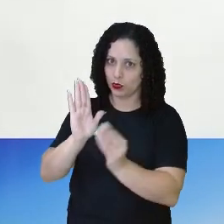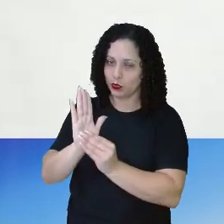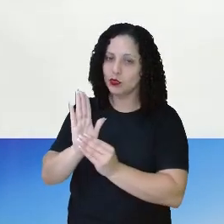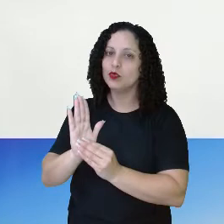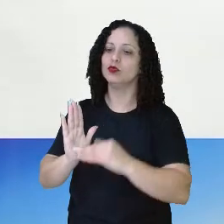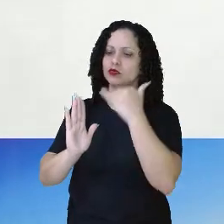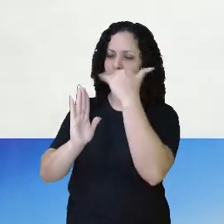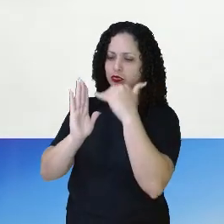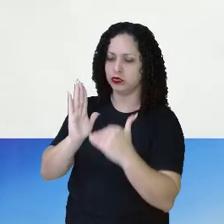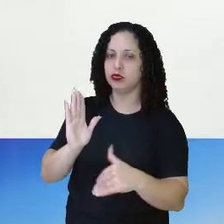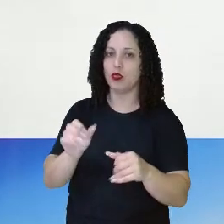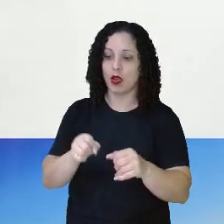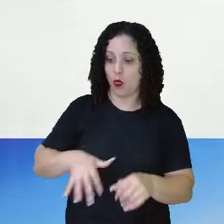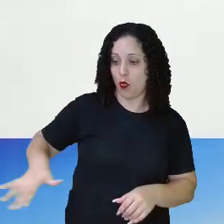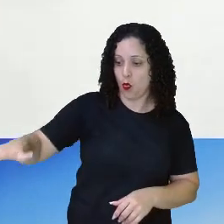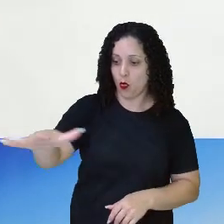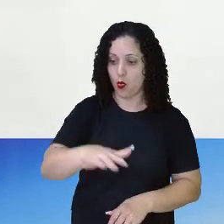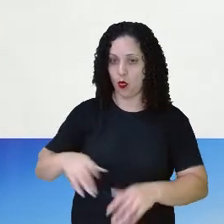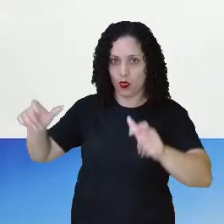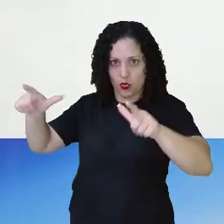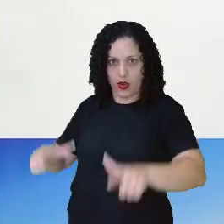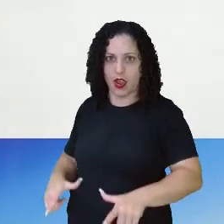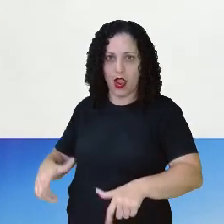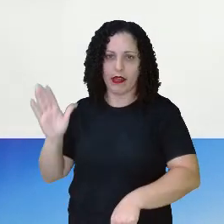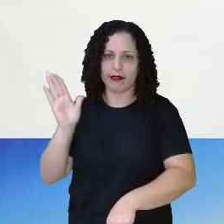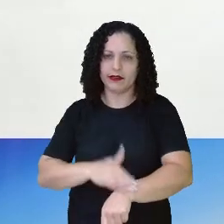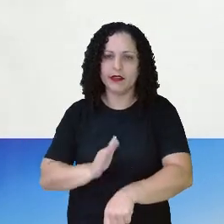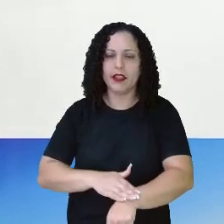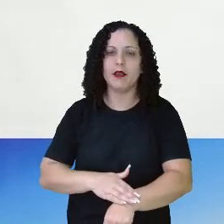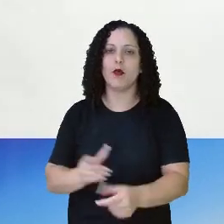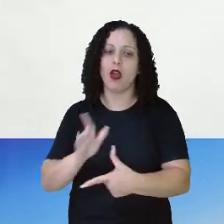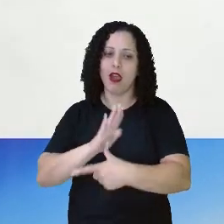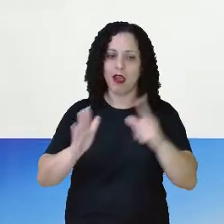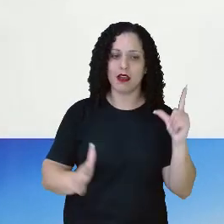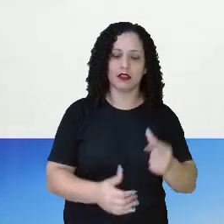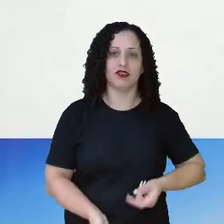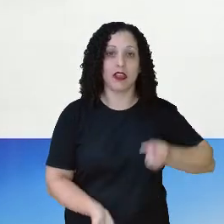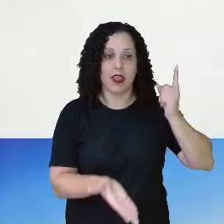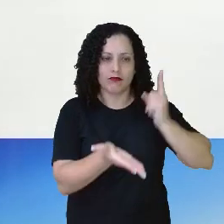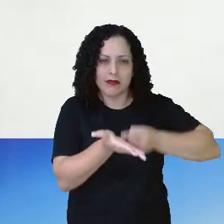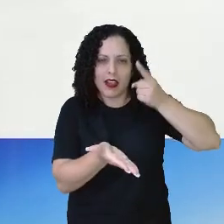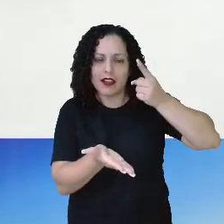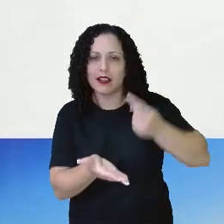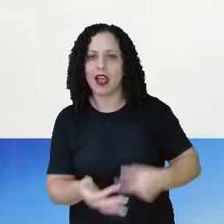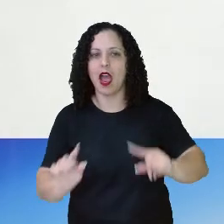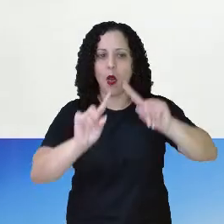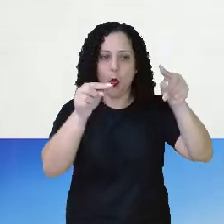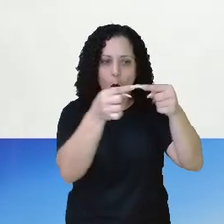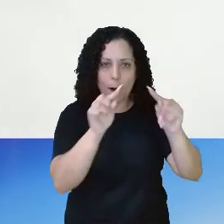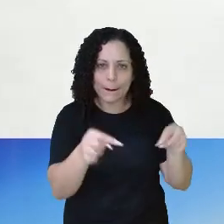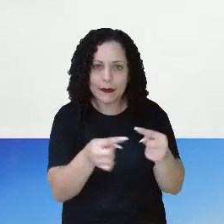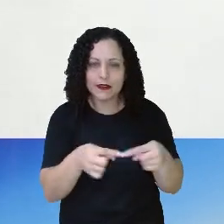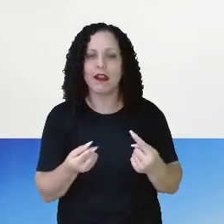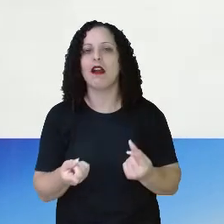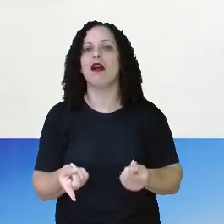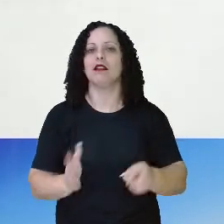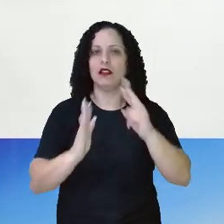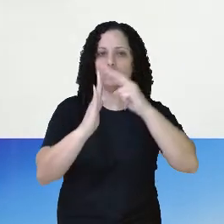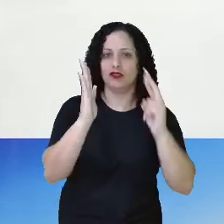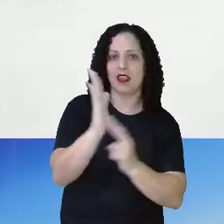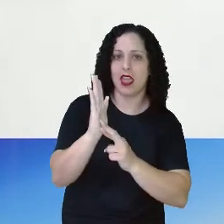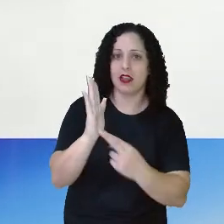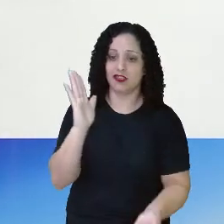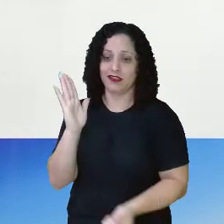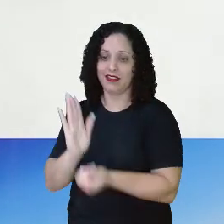ajustar o espaço, ajustar o tempo, combinar com os estudantes, não é? As regras, criar novos